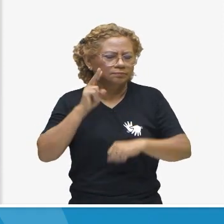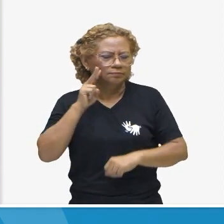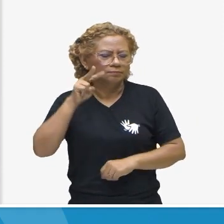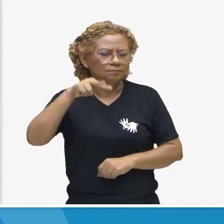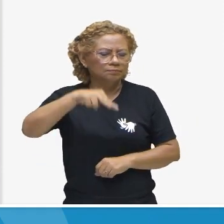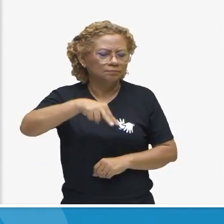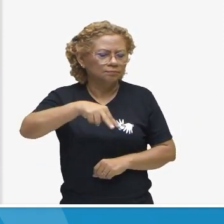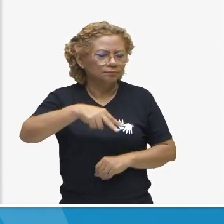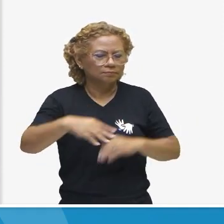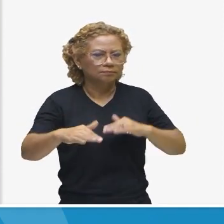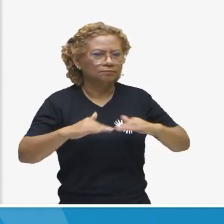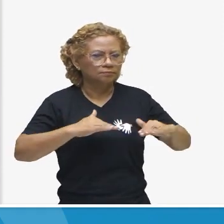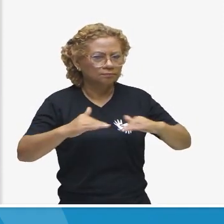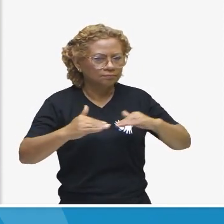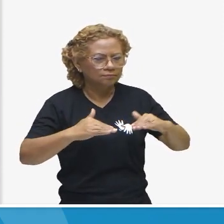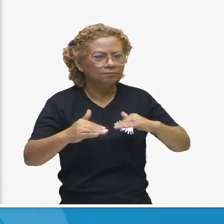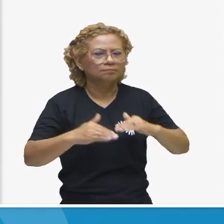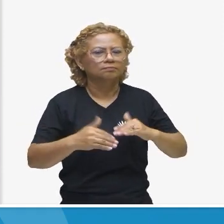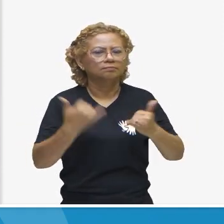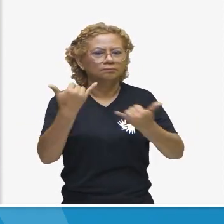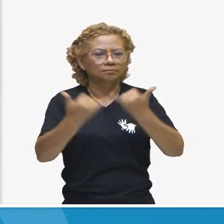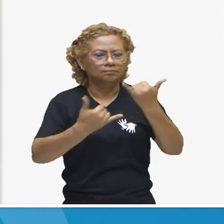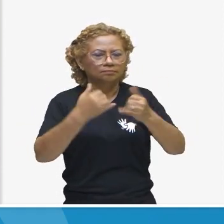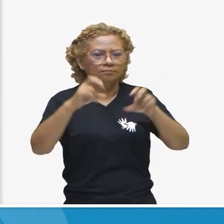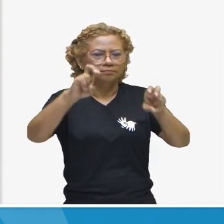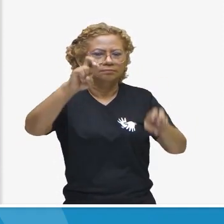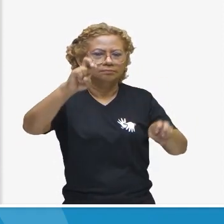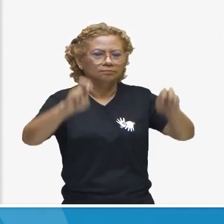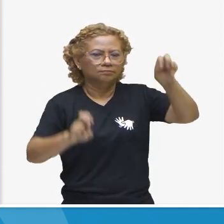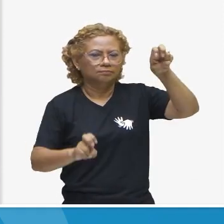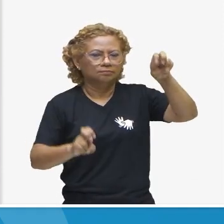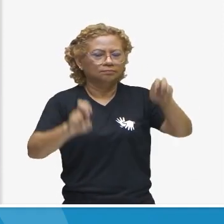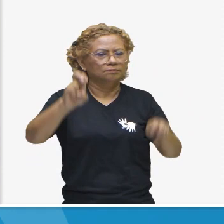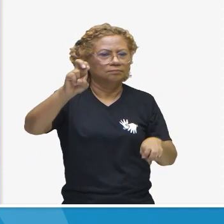formação desse arco, o que vai acontecer?